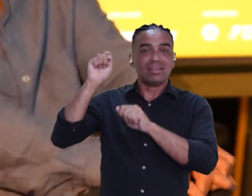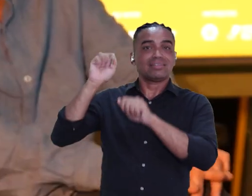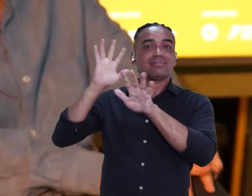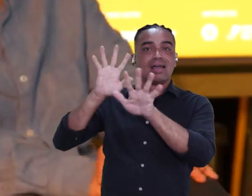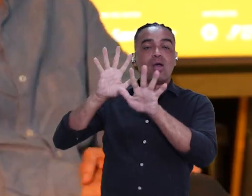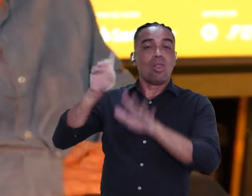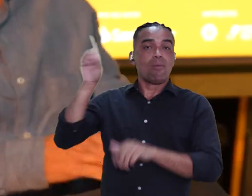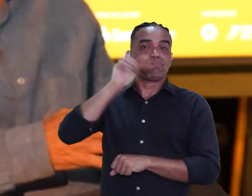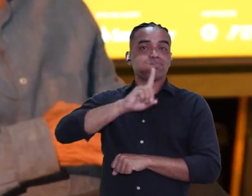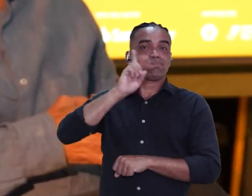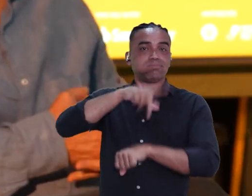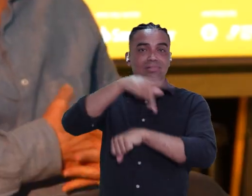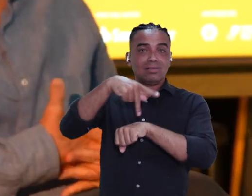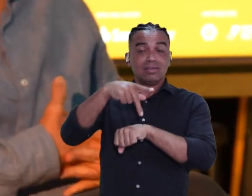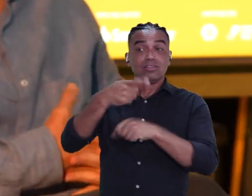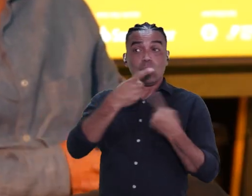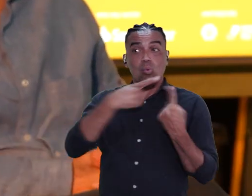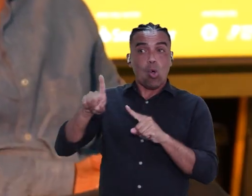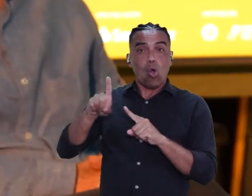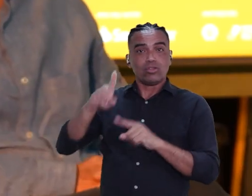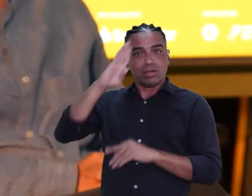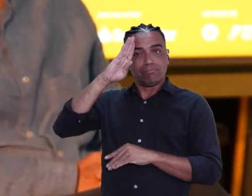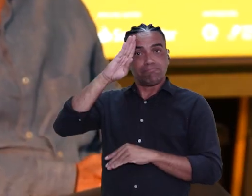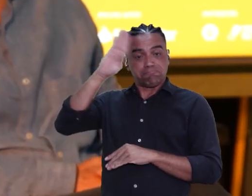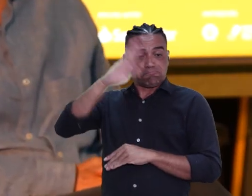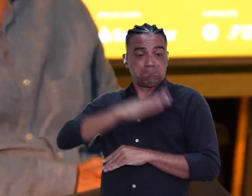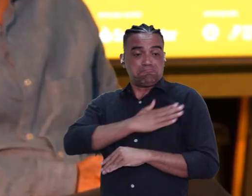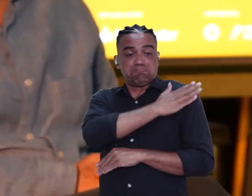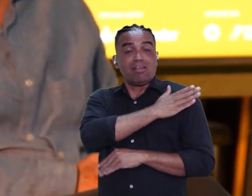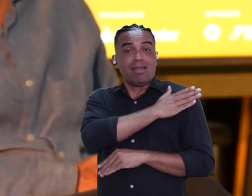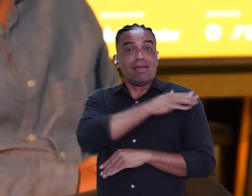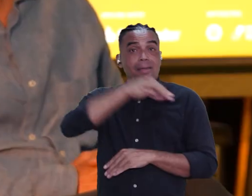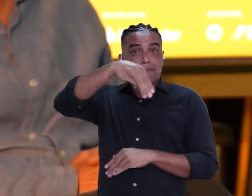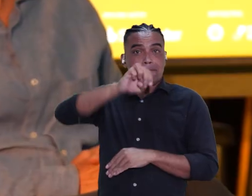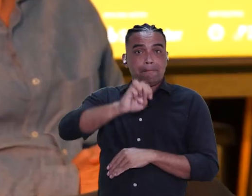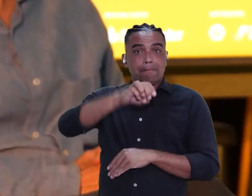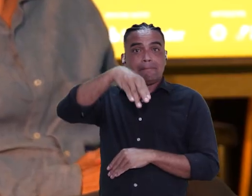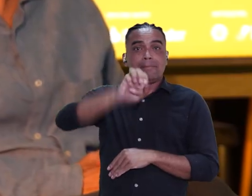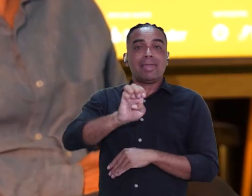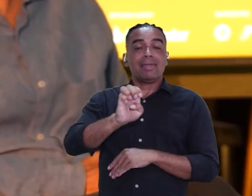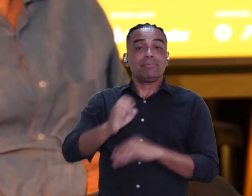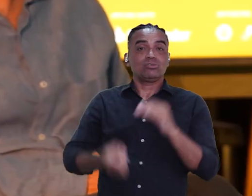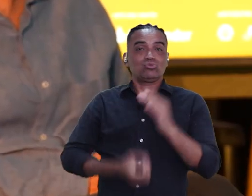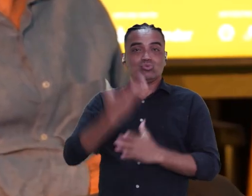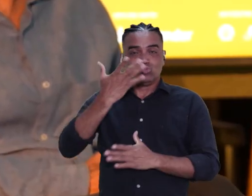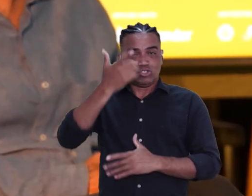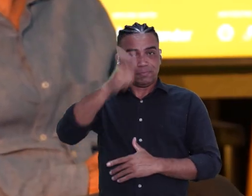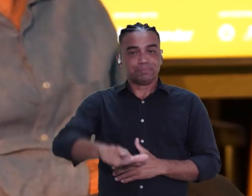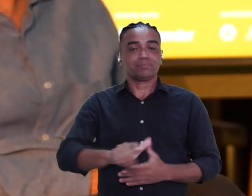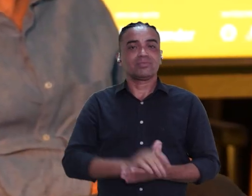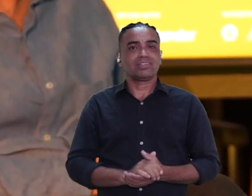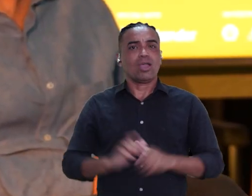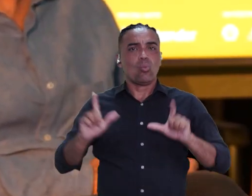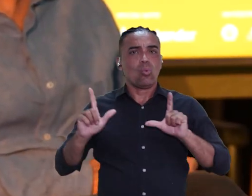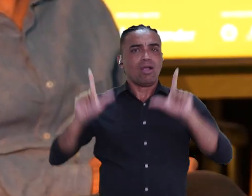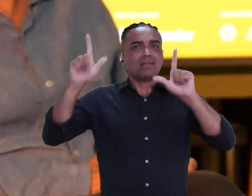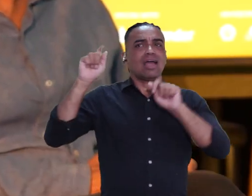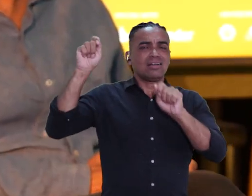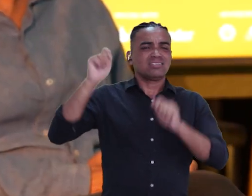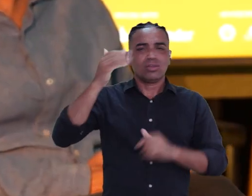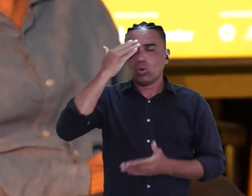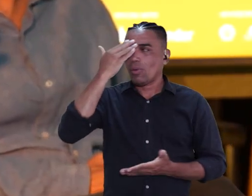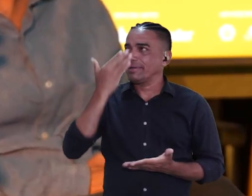que há manifestações contra autoritarismo, esse meme ressurge, que é um cartaz dizendo: